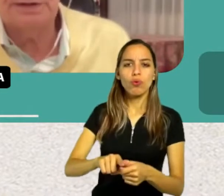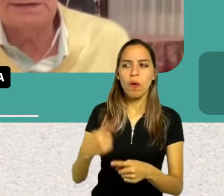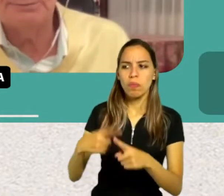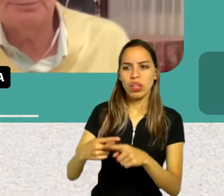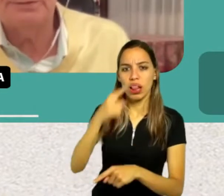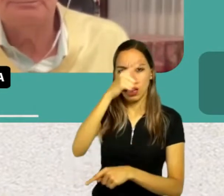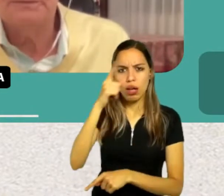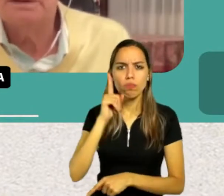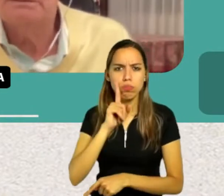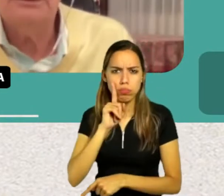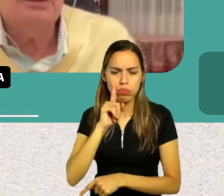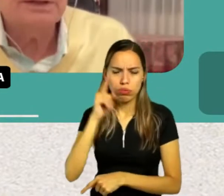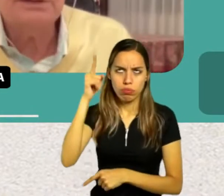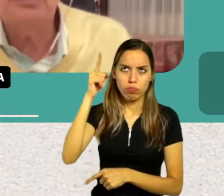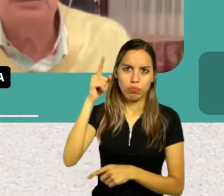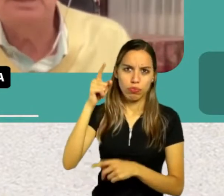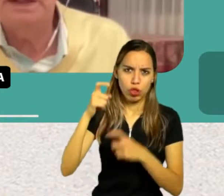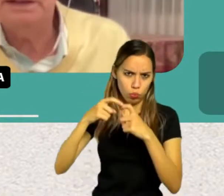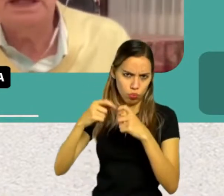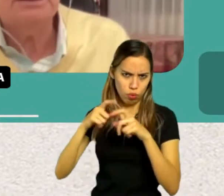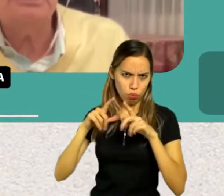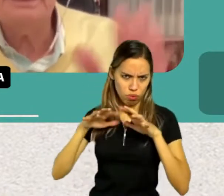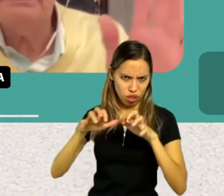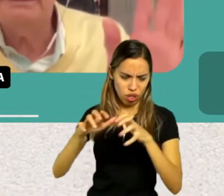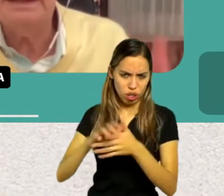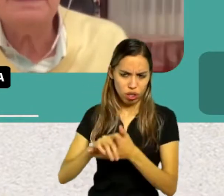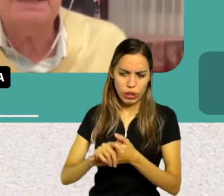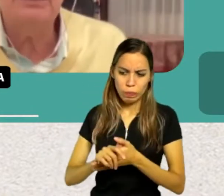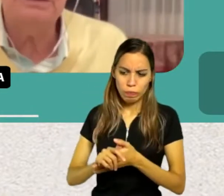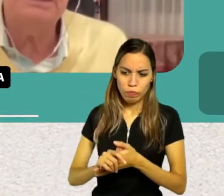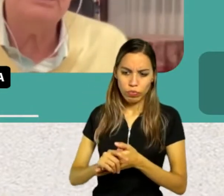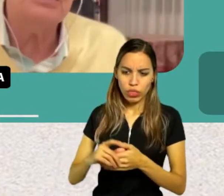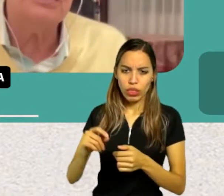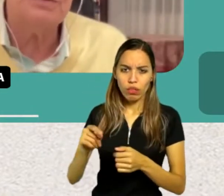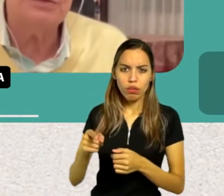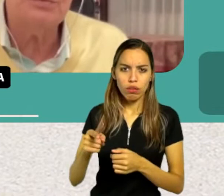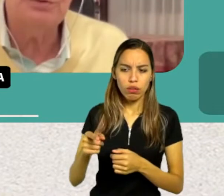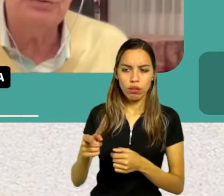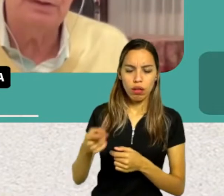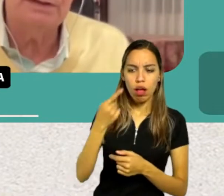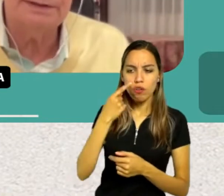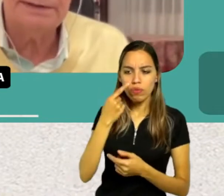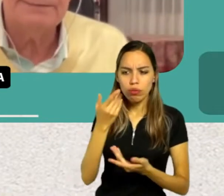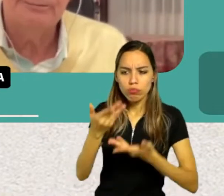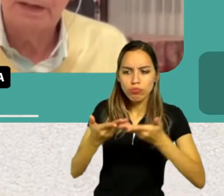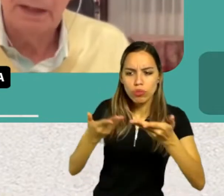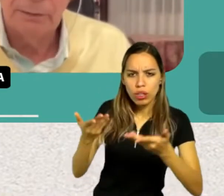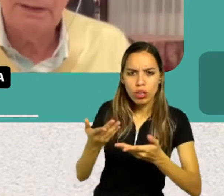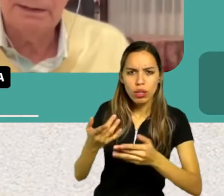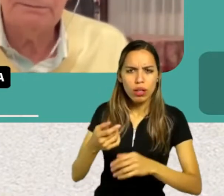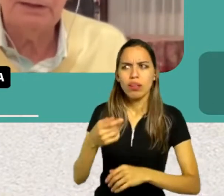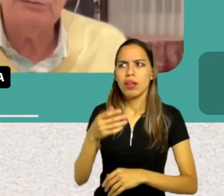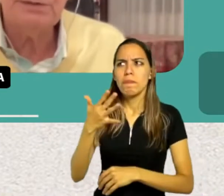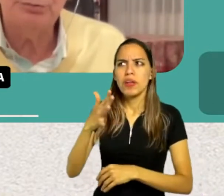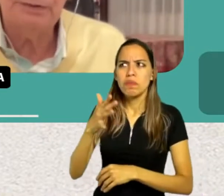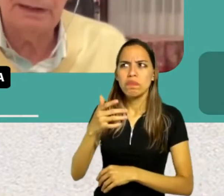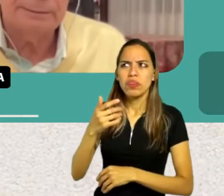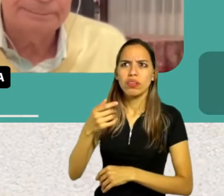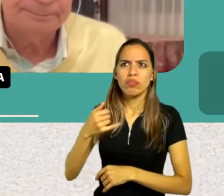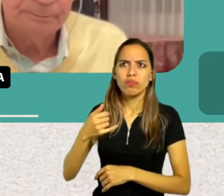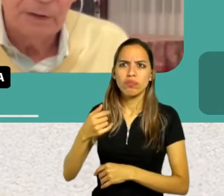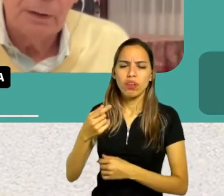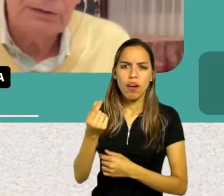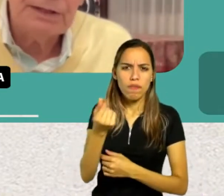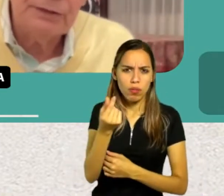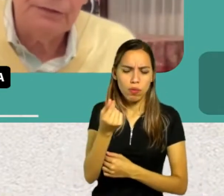câncer, por exemplo, quando corre tudo bem, a conta vai a cento e tantos, $200.000. É uma coisa